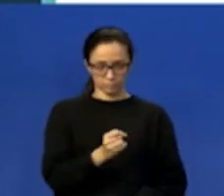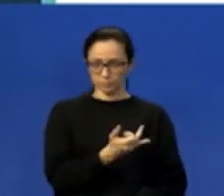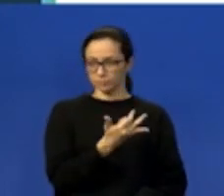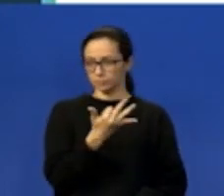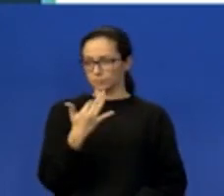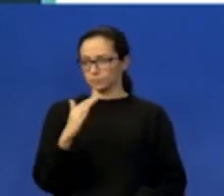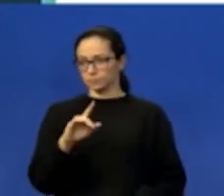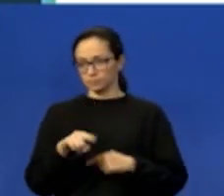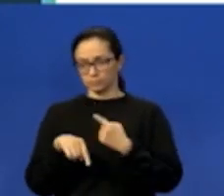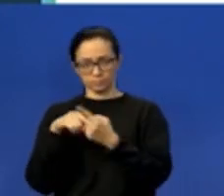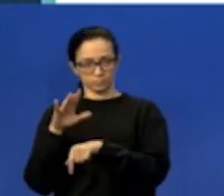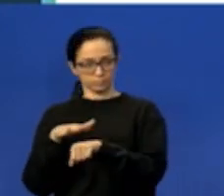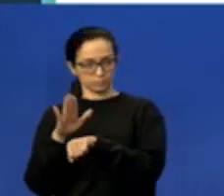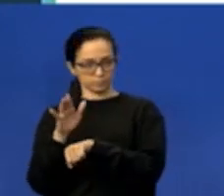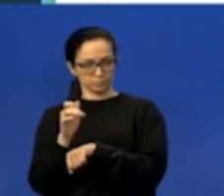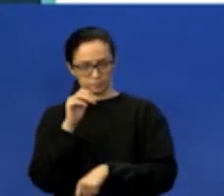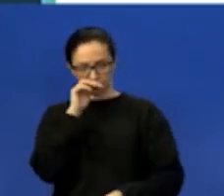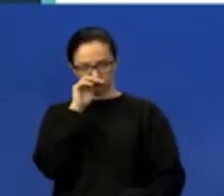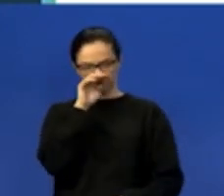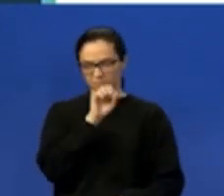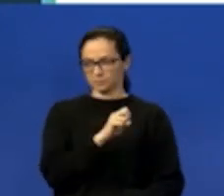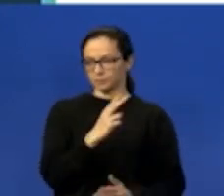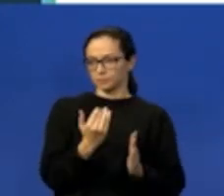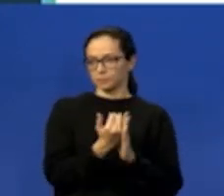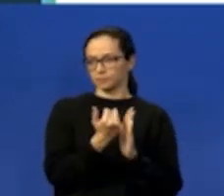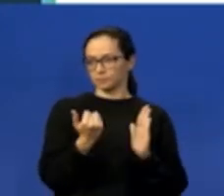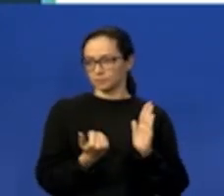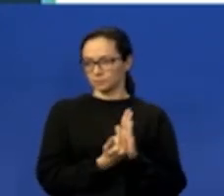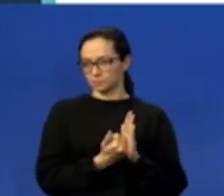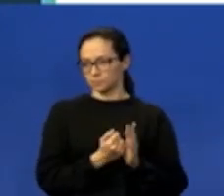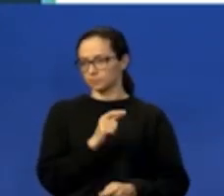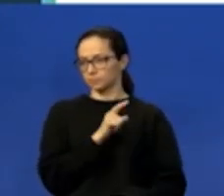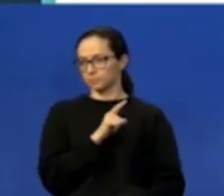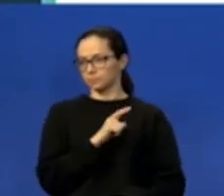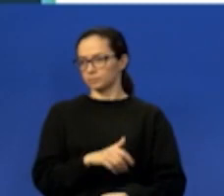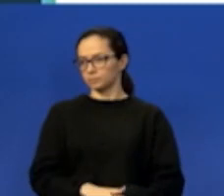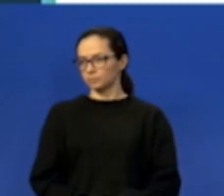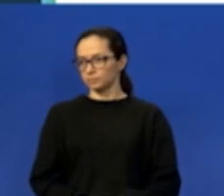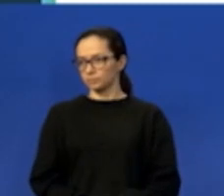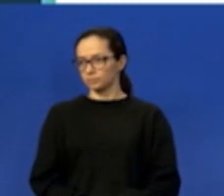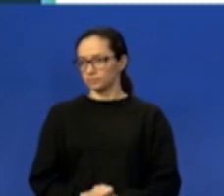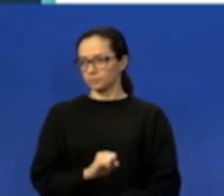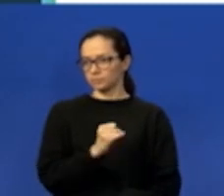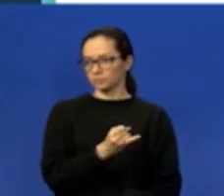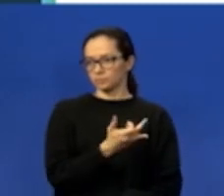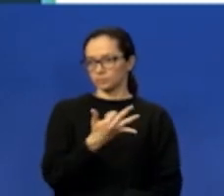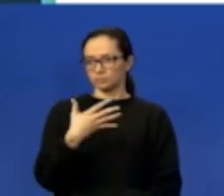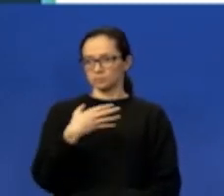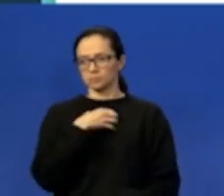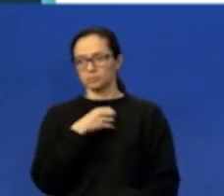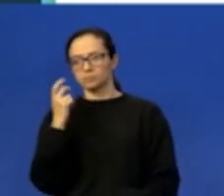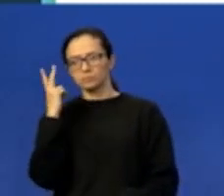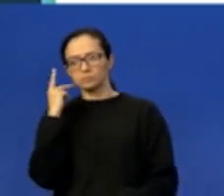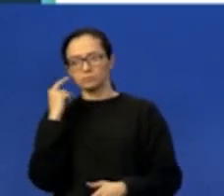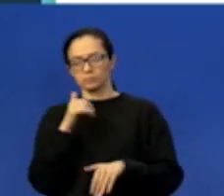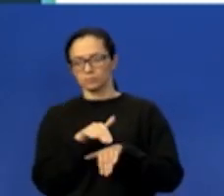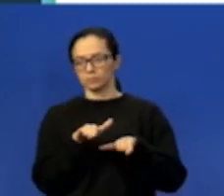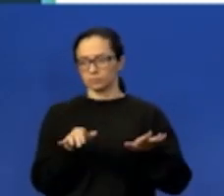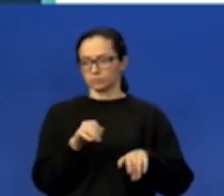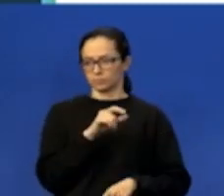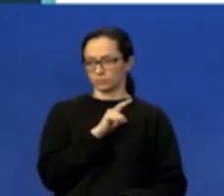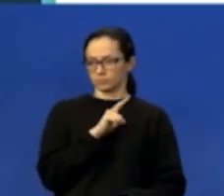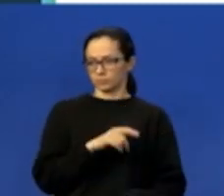corpuscular médio forem maiores que o normal. Ela pode ser classificada como normocítica, quando o índice volumétrico e o volume corpuscular médio estiverem nos